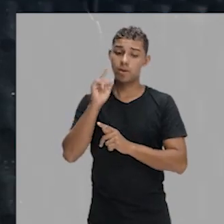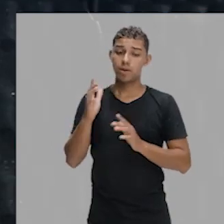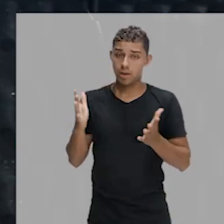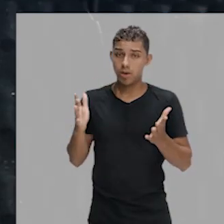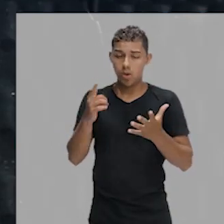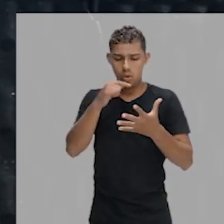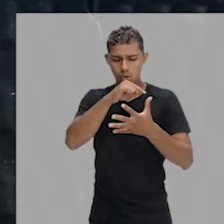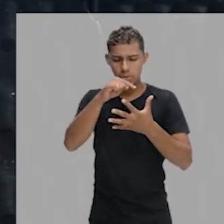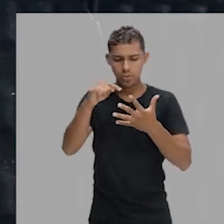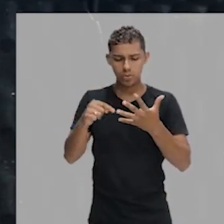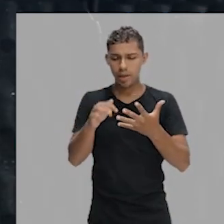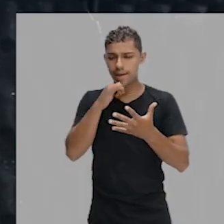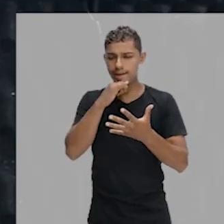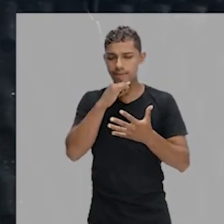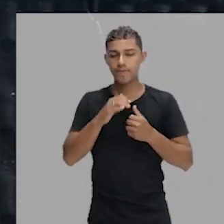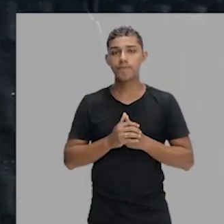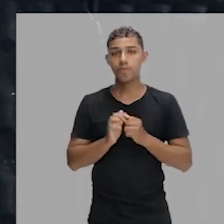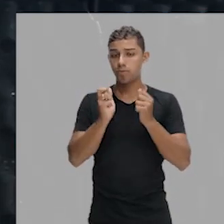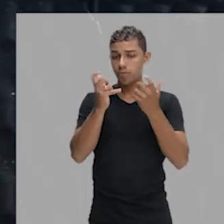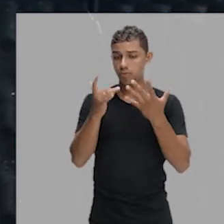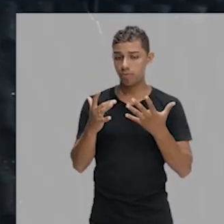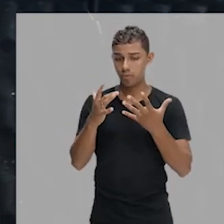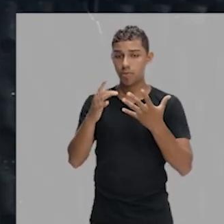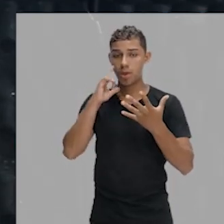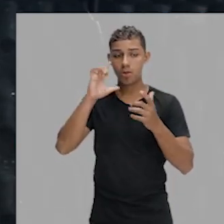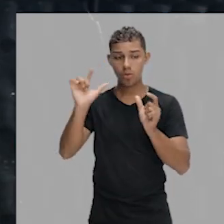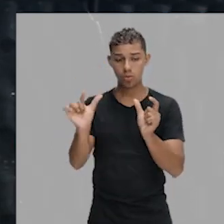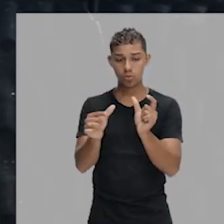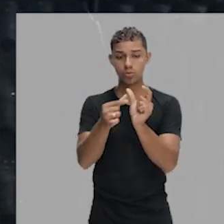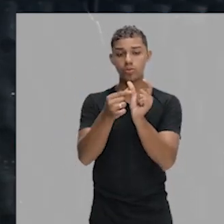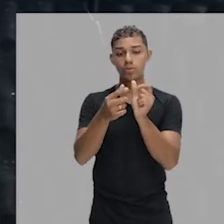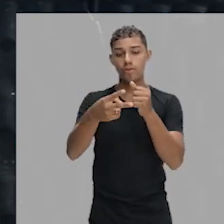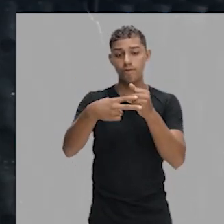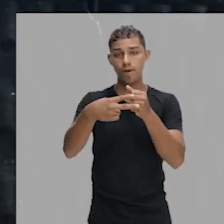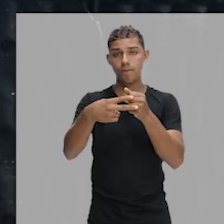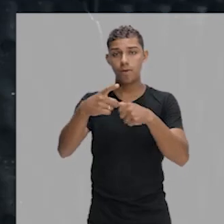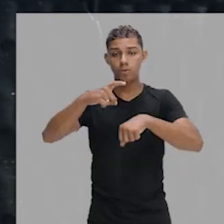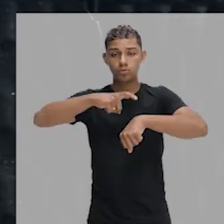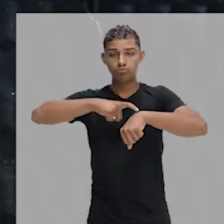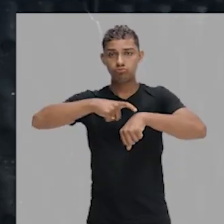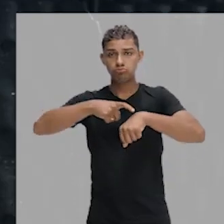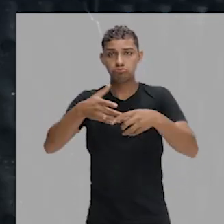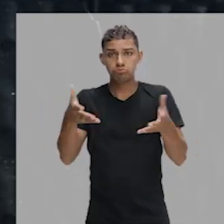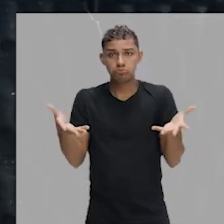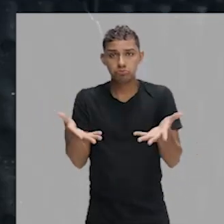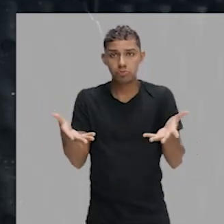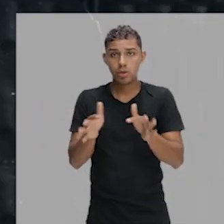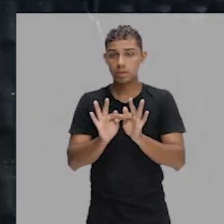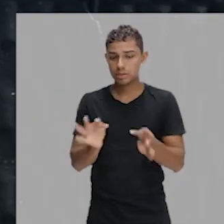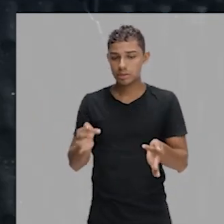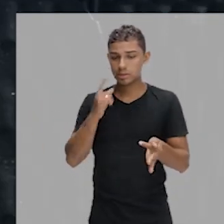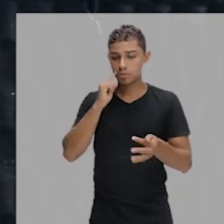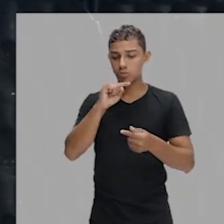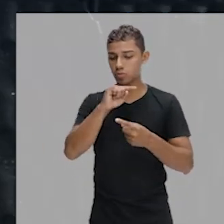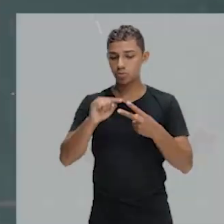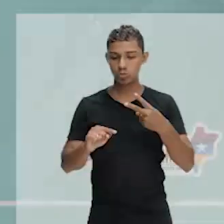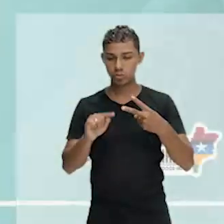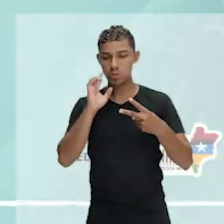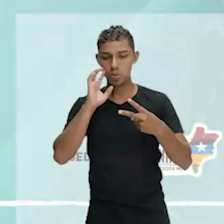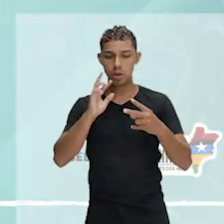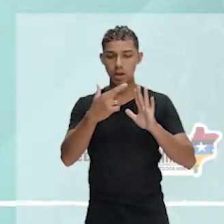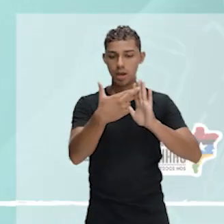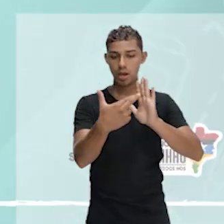exemplos. No caso, quando se faz conjugação verbal no presente simples, nós vamos sempre analisar duas circunstâncias, tem